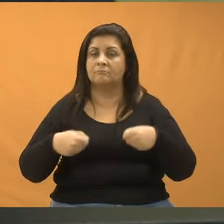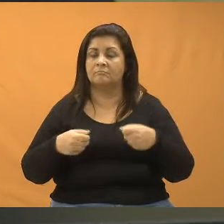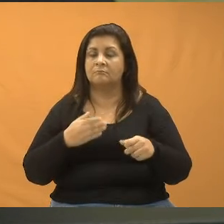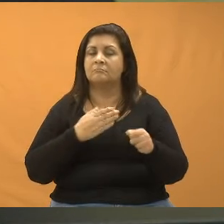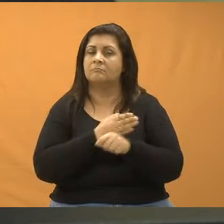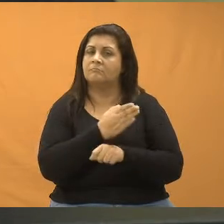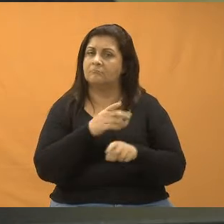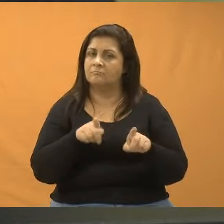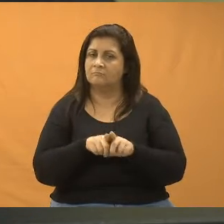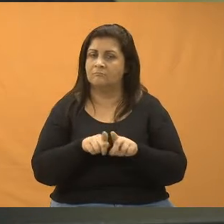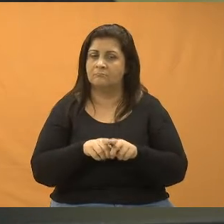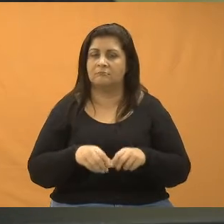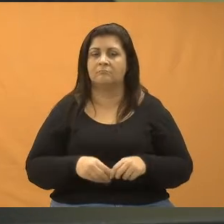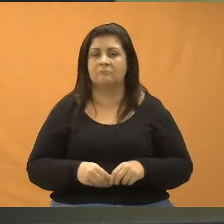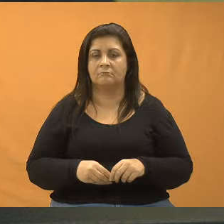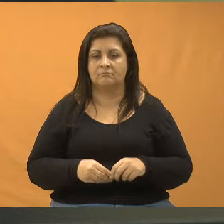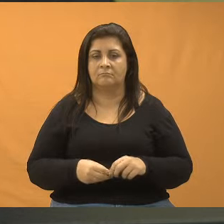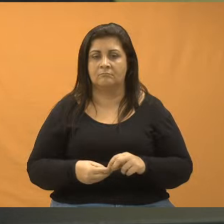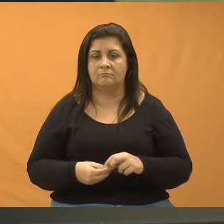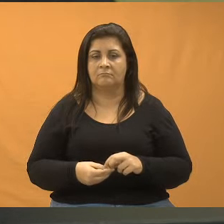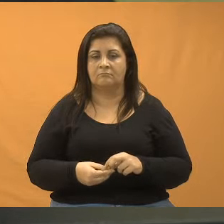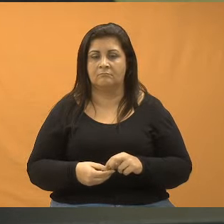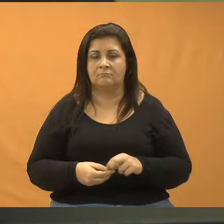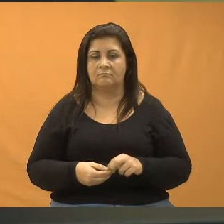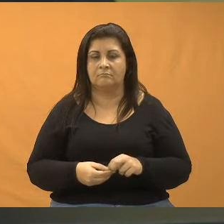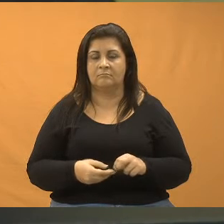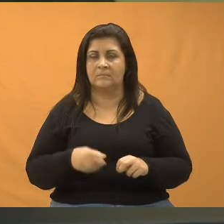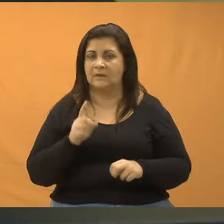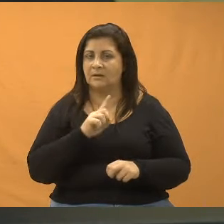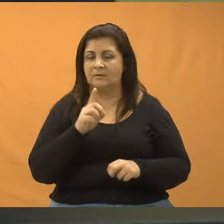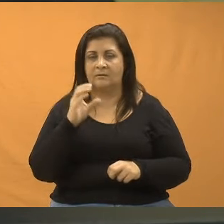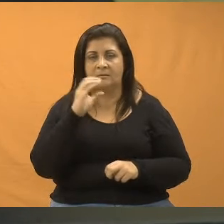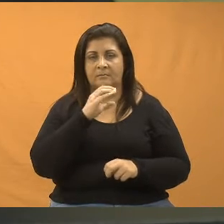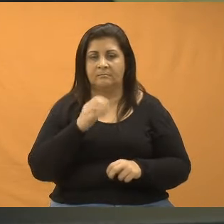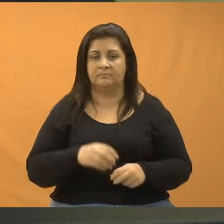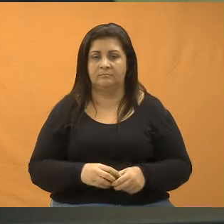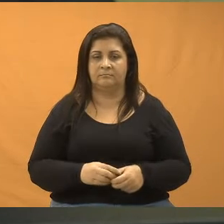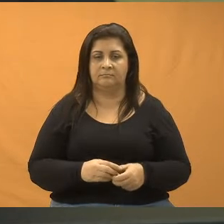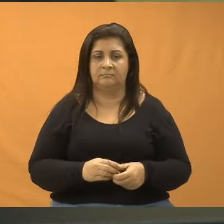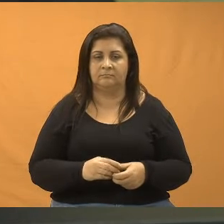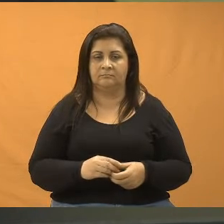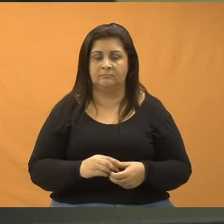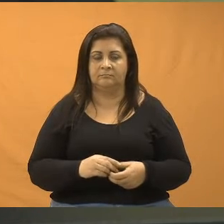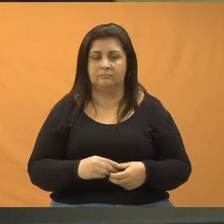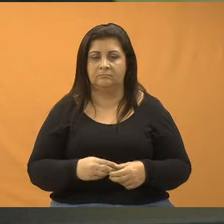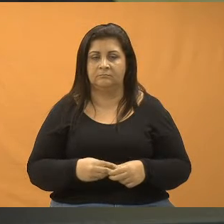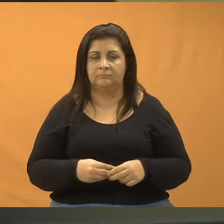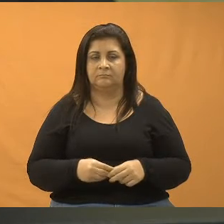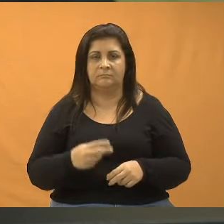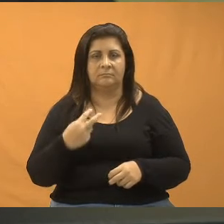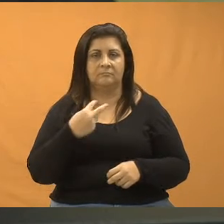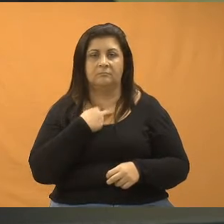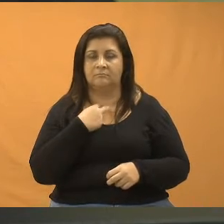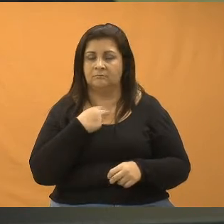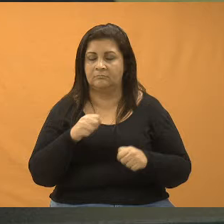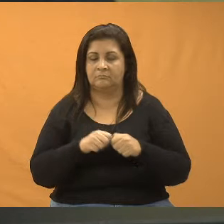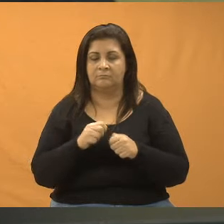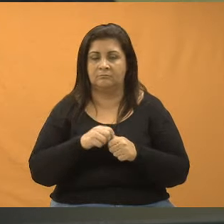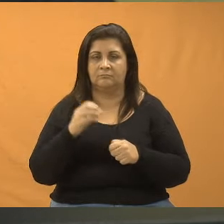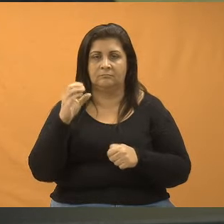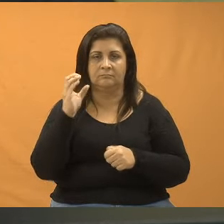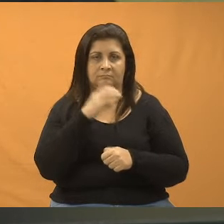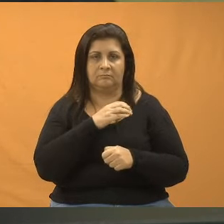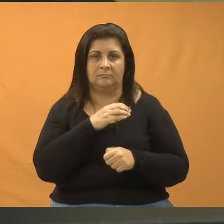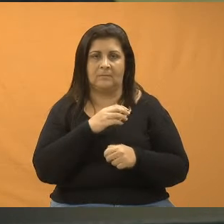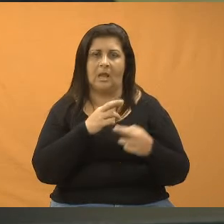também esse arranjo. Então, não é algo da noite para o dia, não pode ser feito da noite para o dia, é